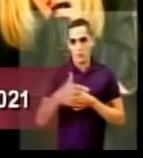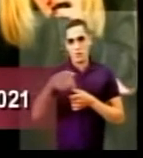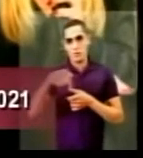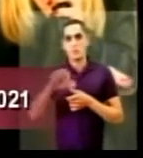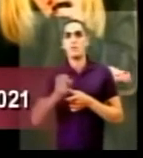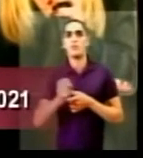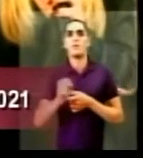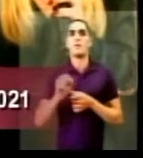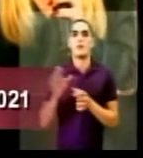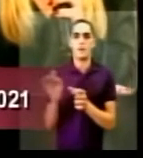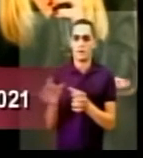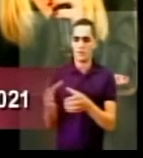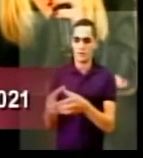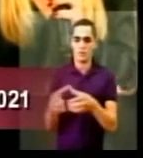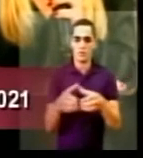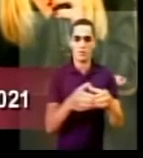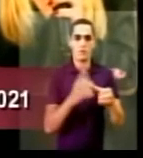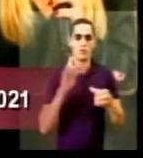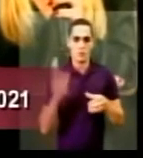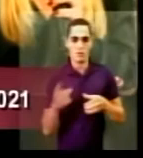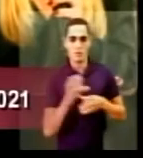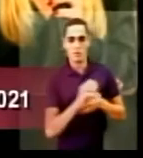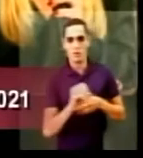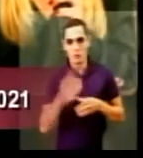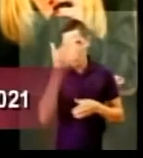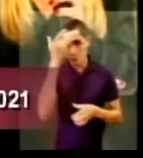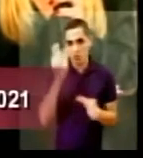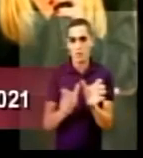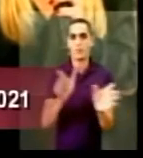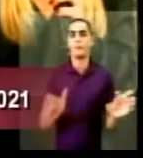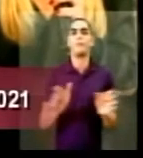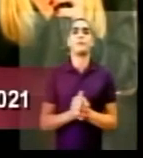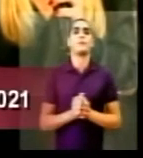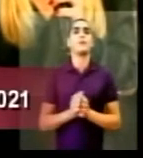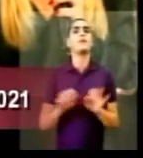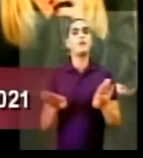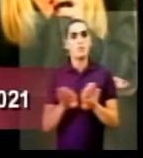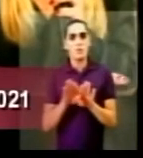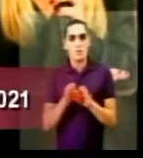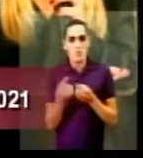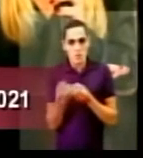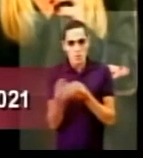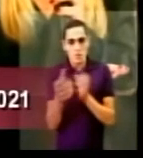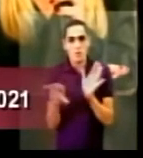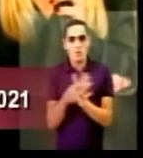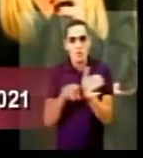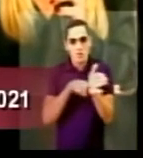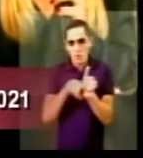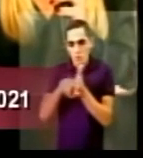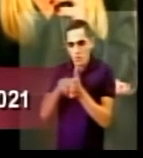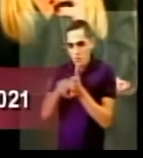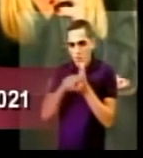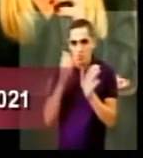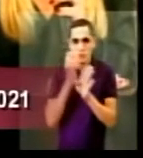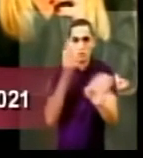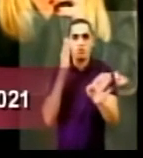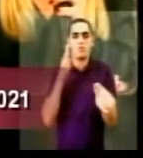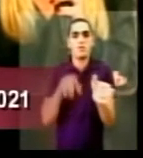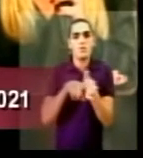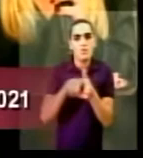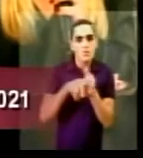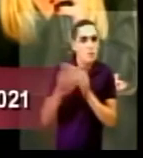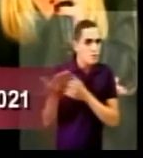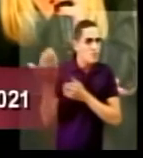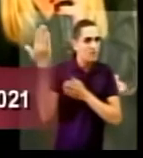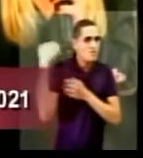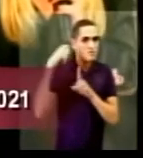habitantes. Informamos também que ainda, em relação aos dados do inquérito, que nós começamos fizemos